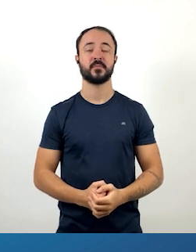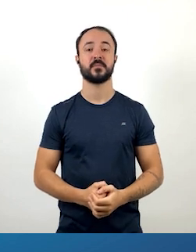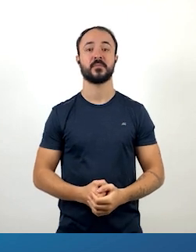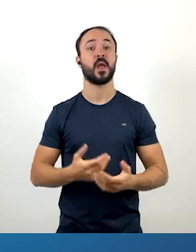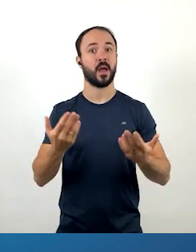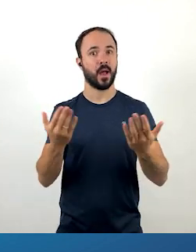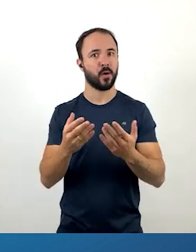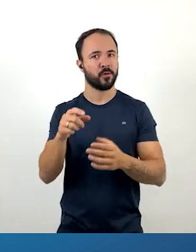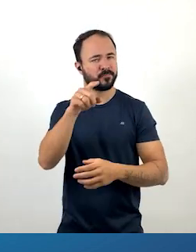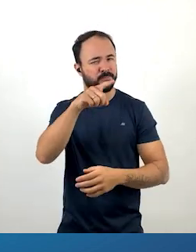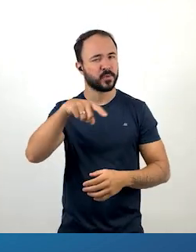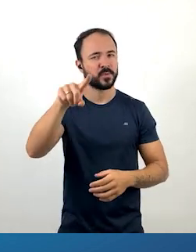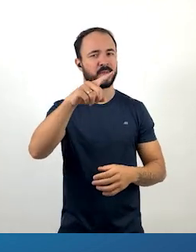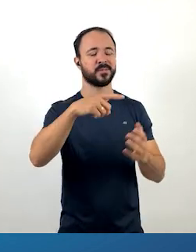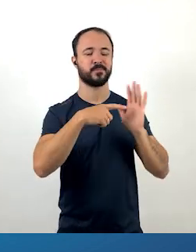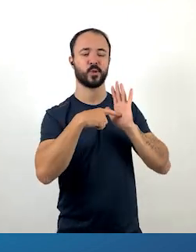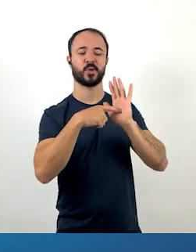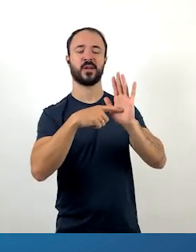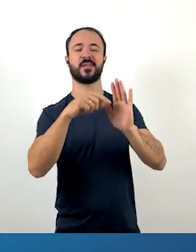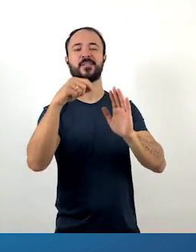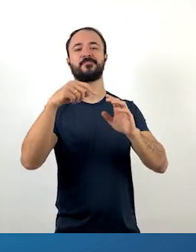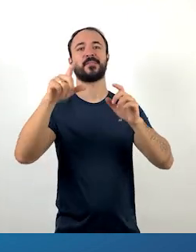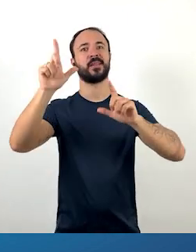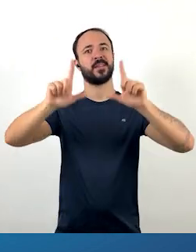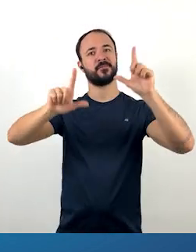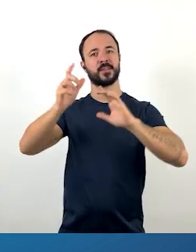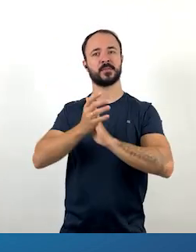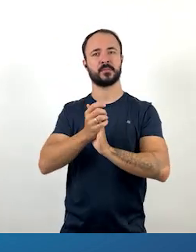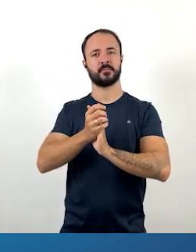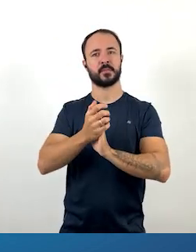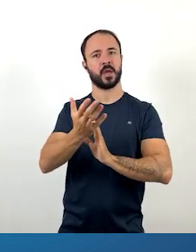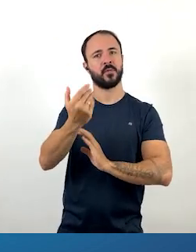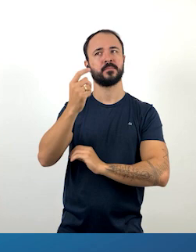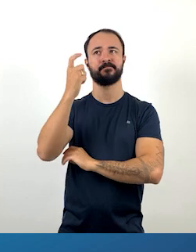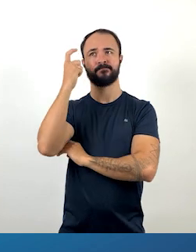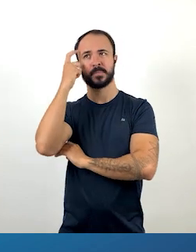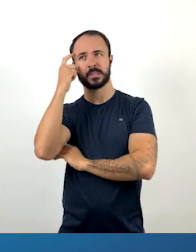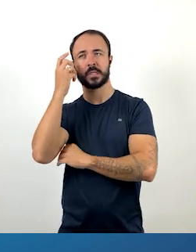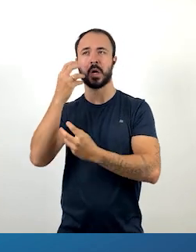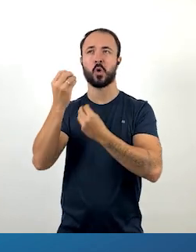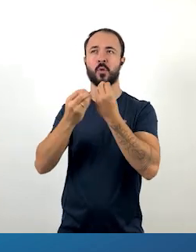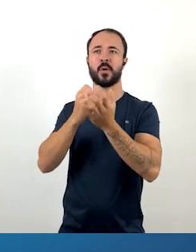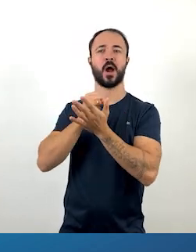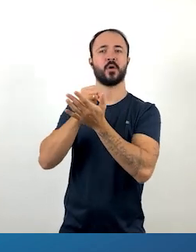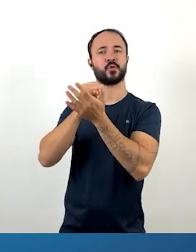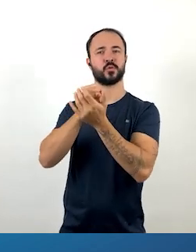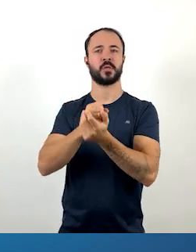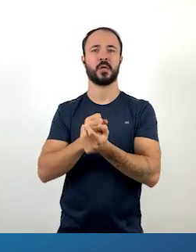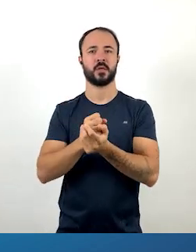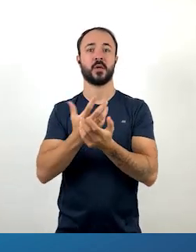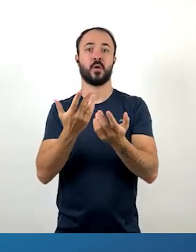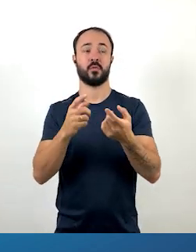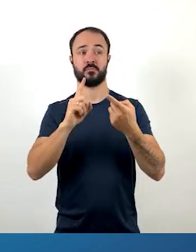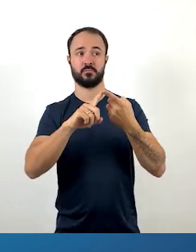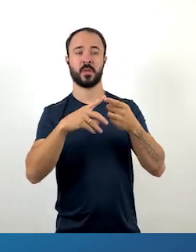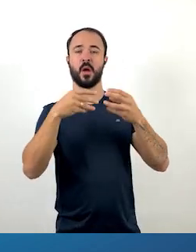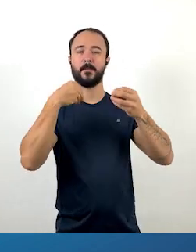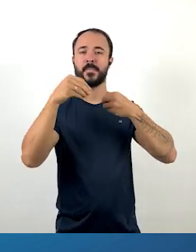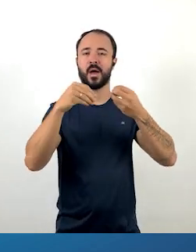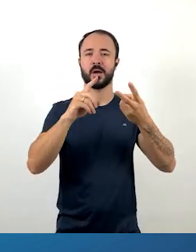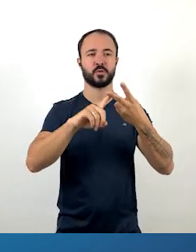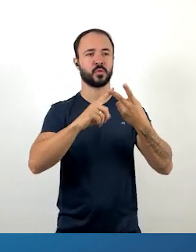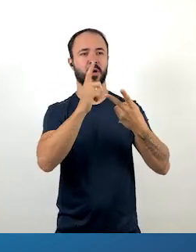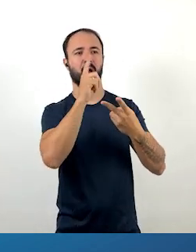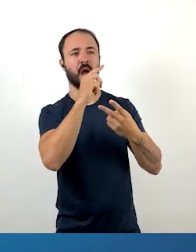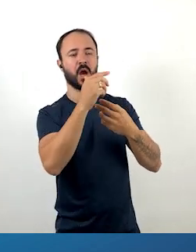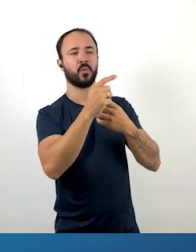Chegou a sua vez de aparecer na TV. Vamos pensar em soluções? Falamos sobre plásticos, falamos sobre poluição da água. O que